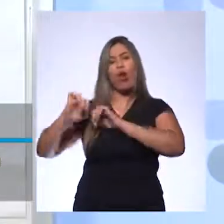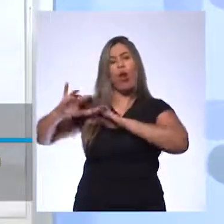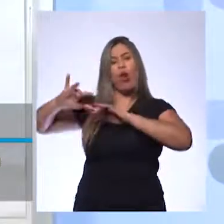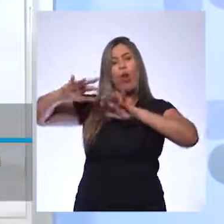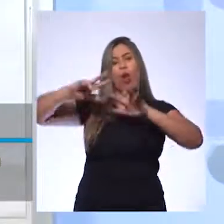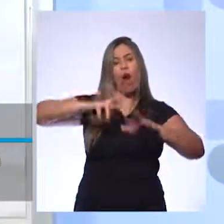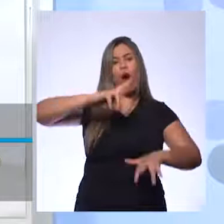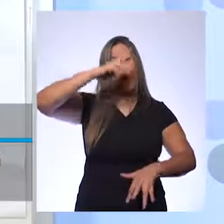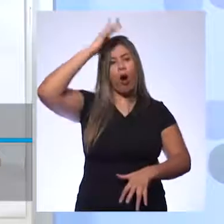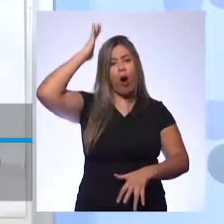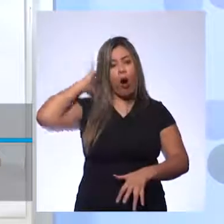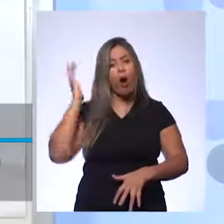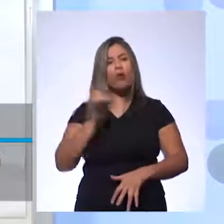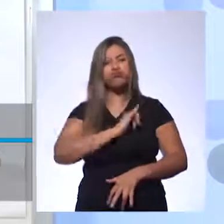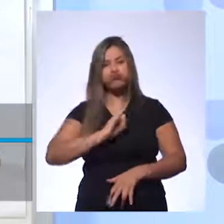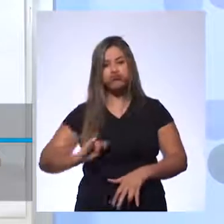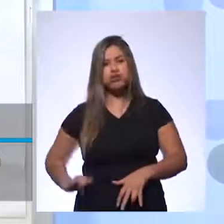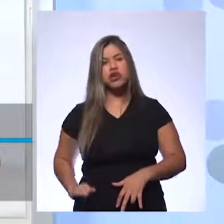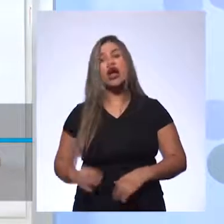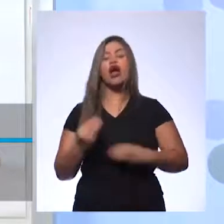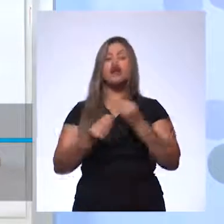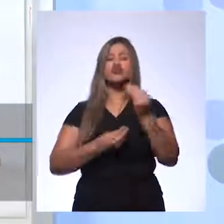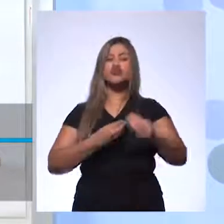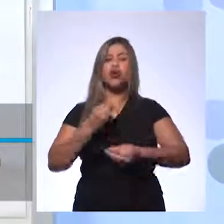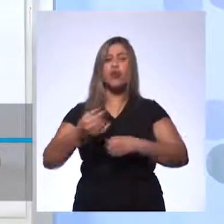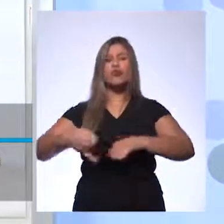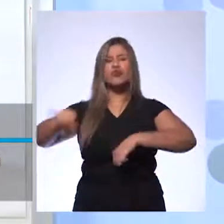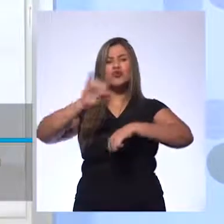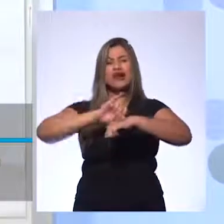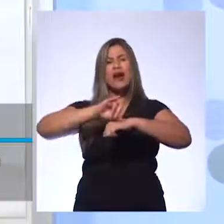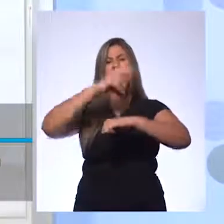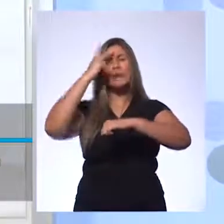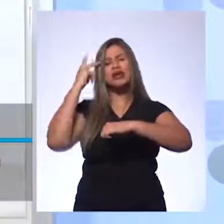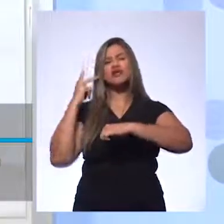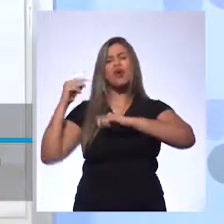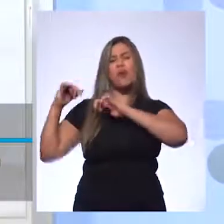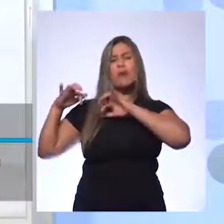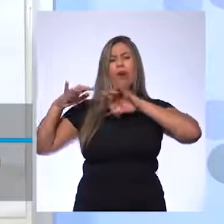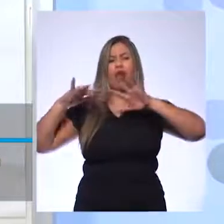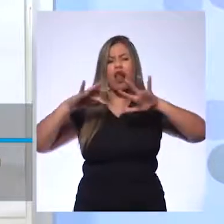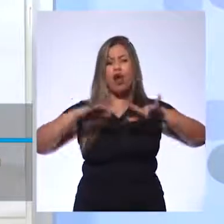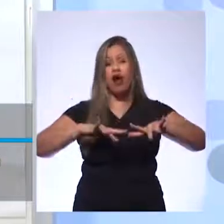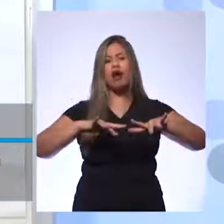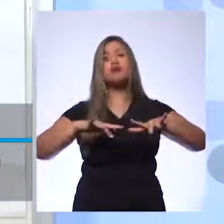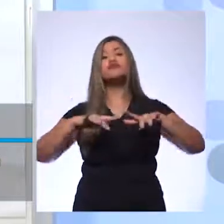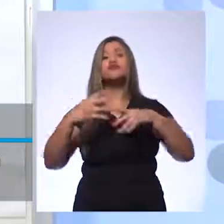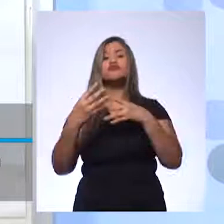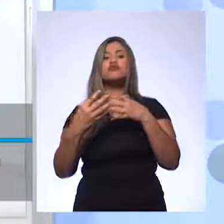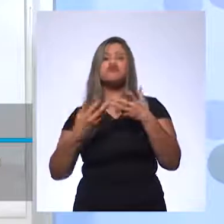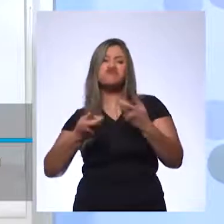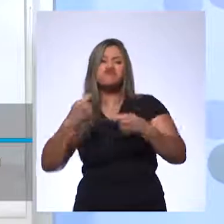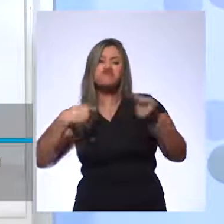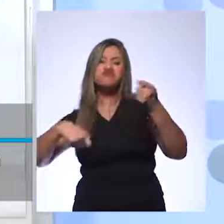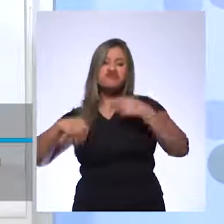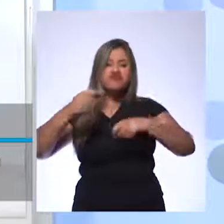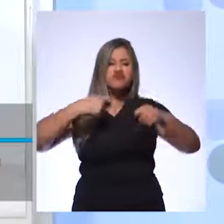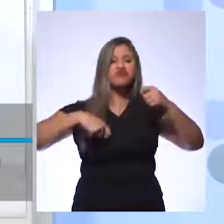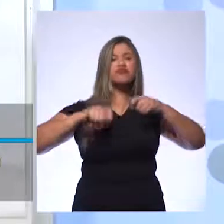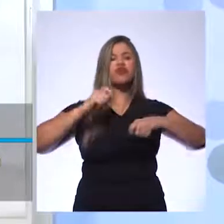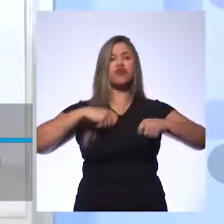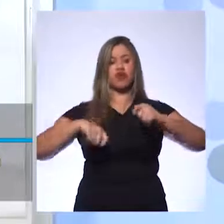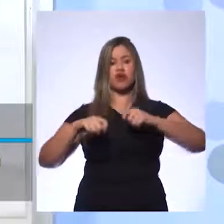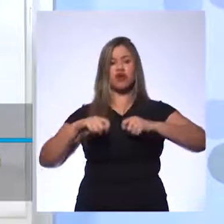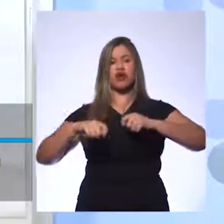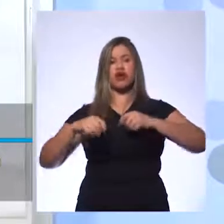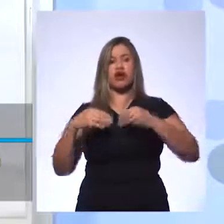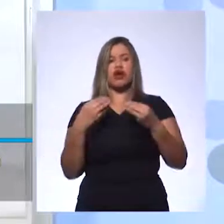chegar no Império Romano sempre esse centro onde as pessoas estavam todas concentradas ali e fazer o seu comércio